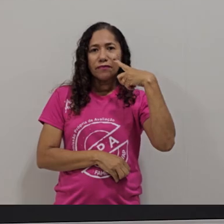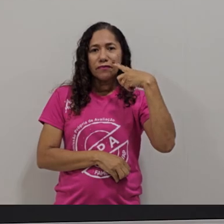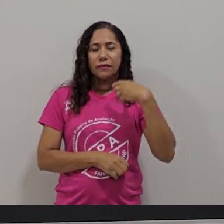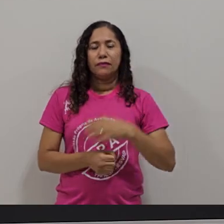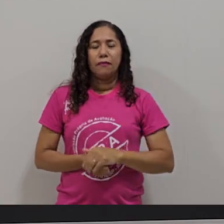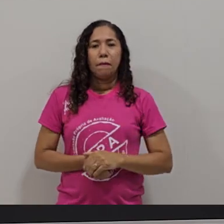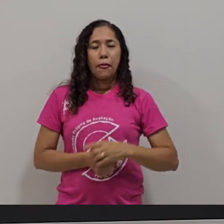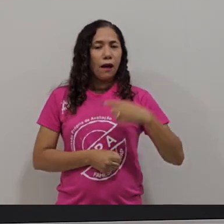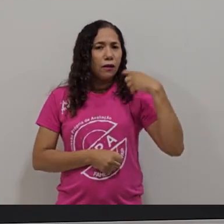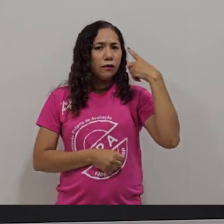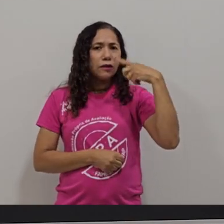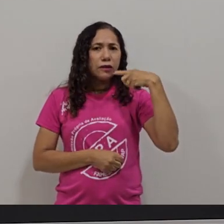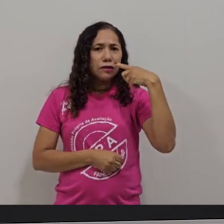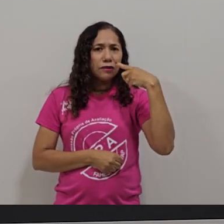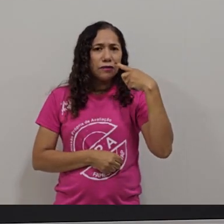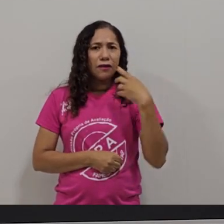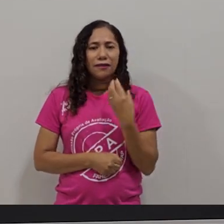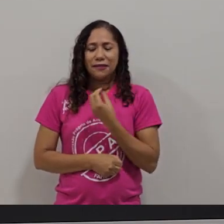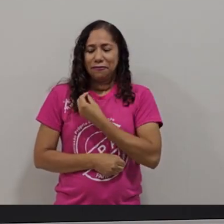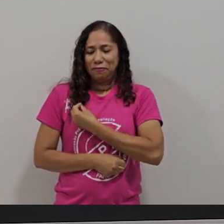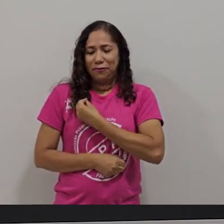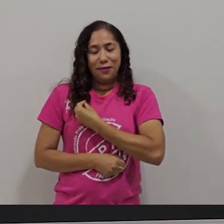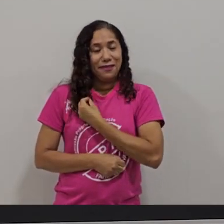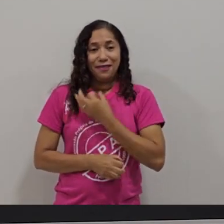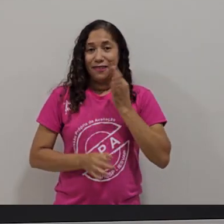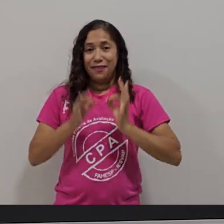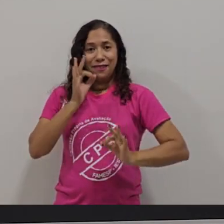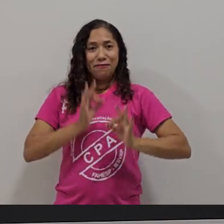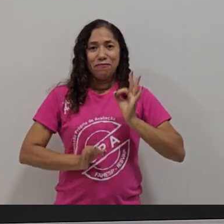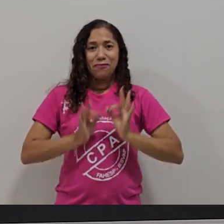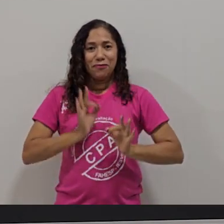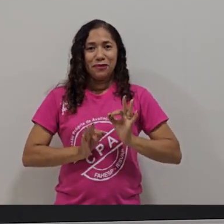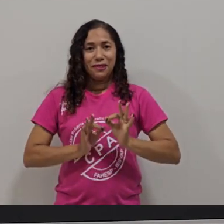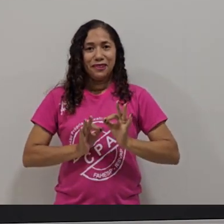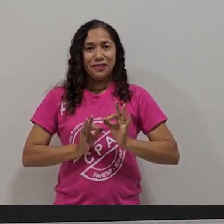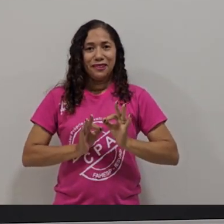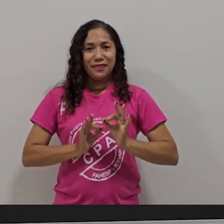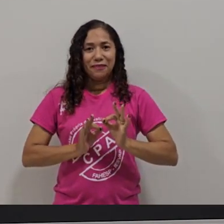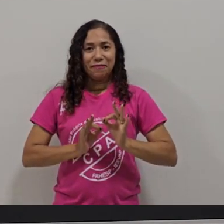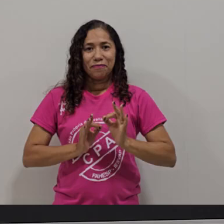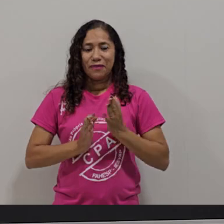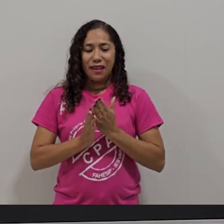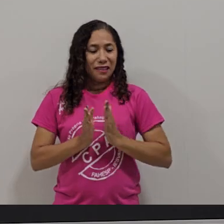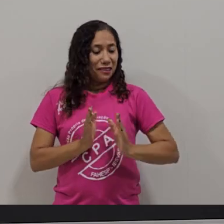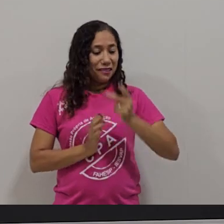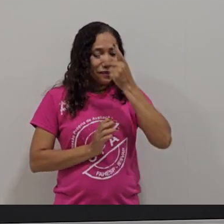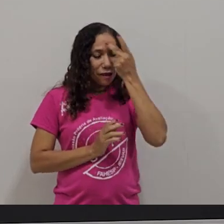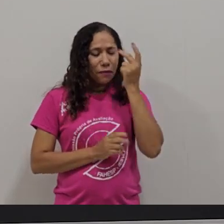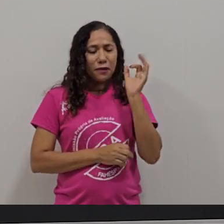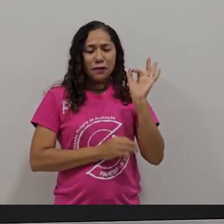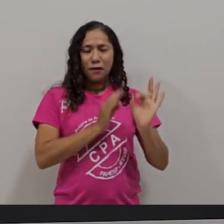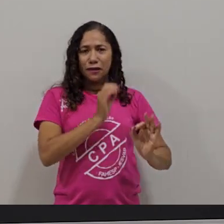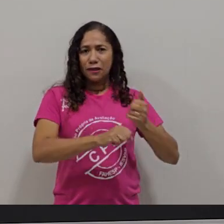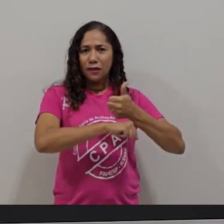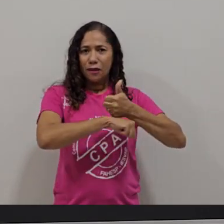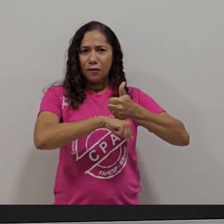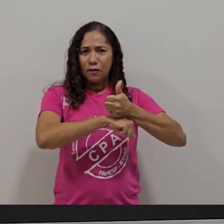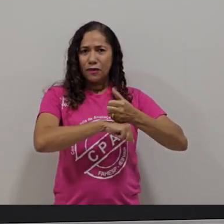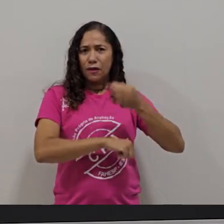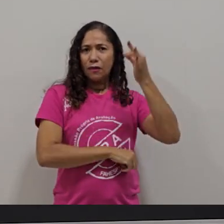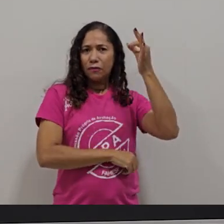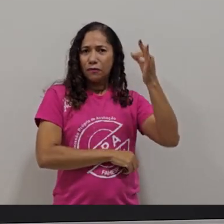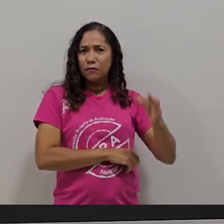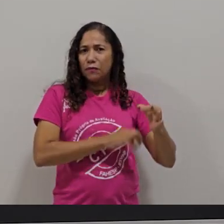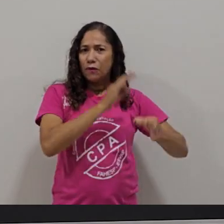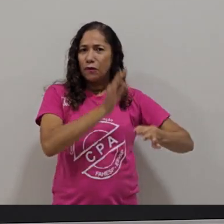ponte para chegar, não existe justiça, né, sem um advogado, sem o profissional do direito,